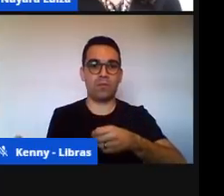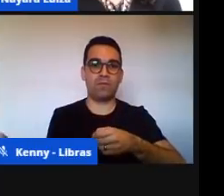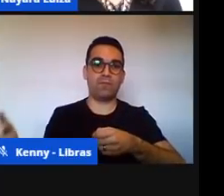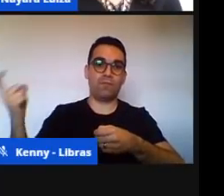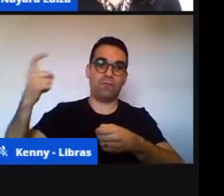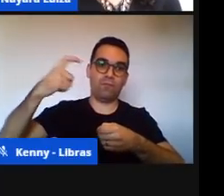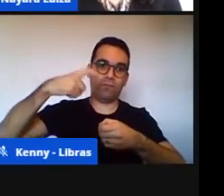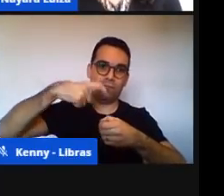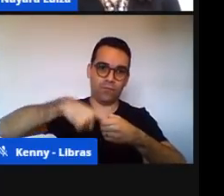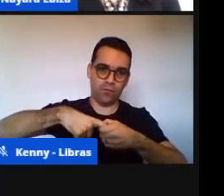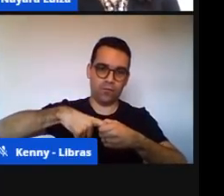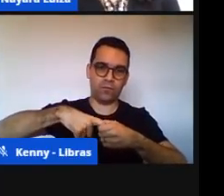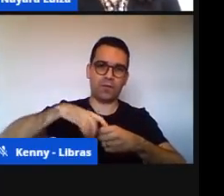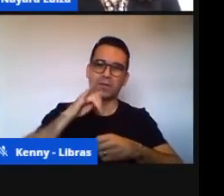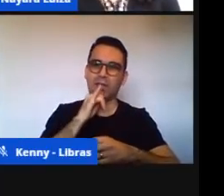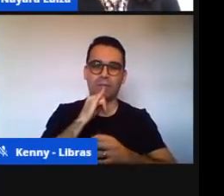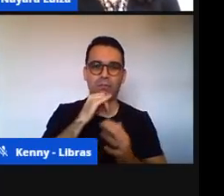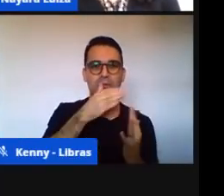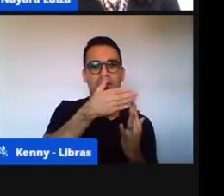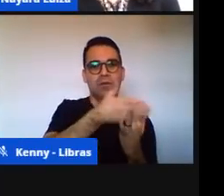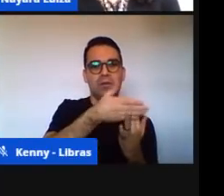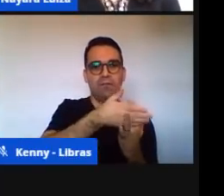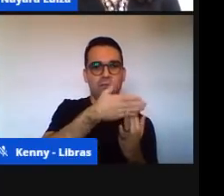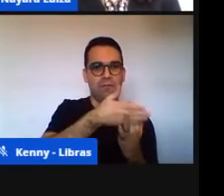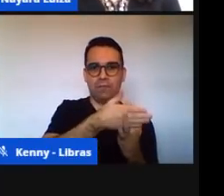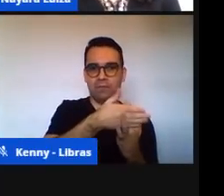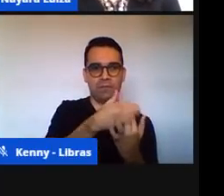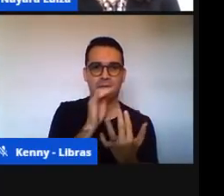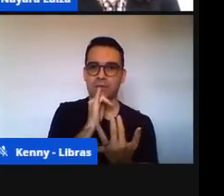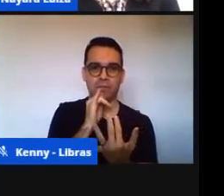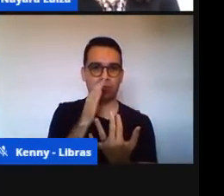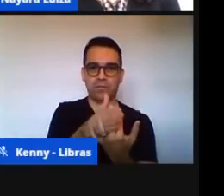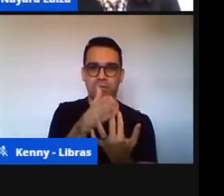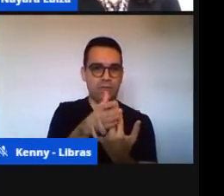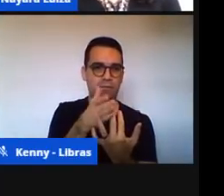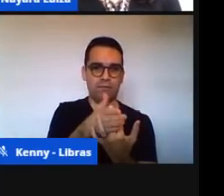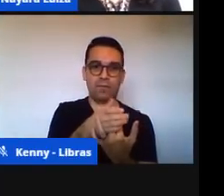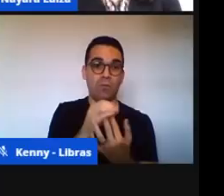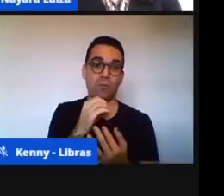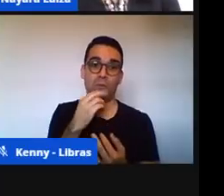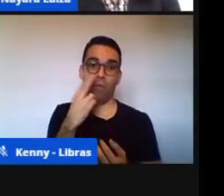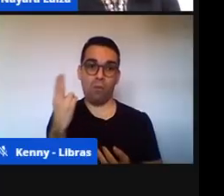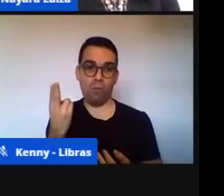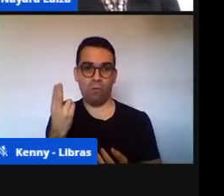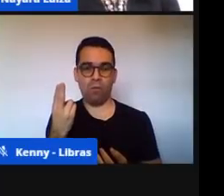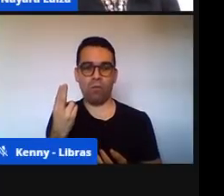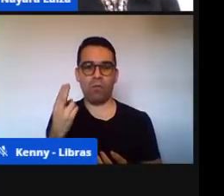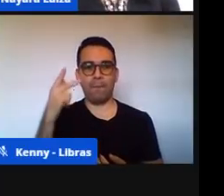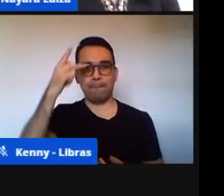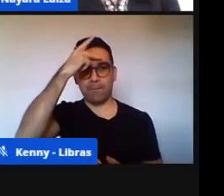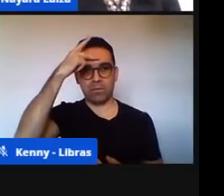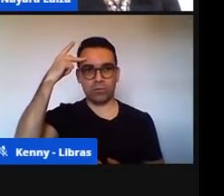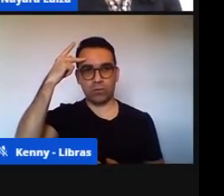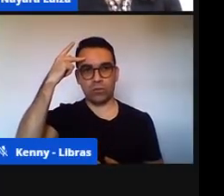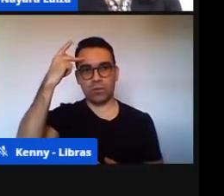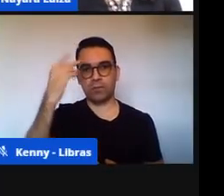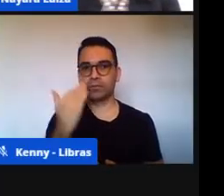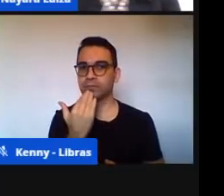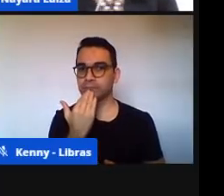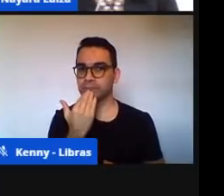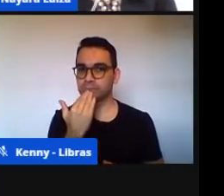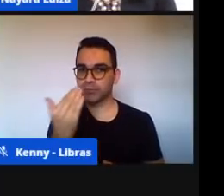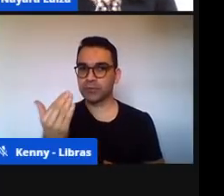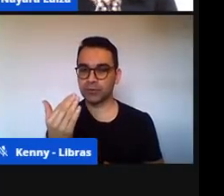mãos novamente. Então, você está cortando uma carne, alguém pediu um copo, uma colher, e você vai precisar parar o corte da carne